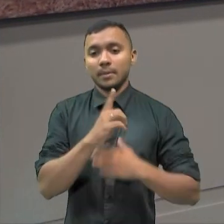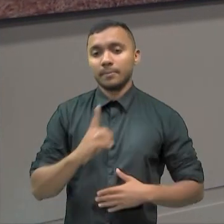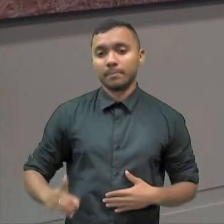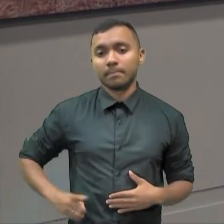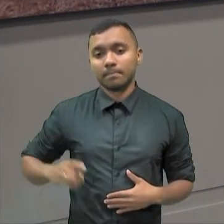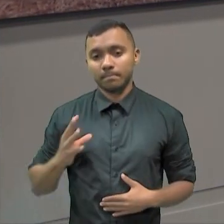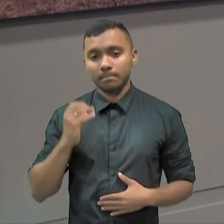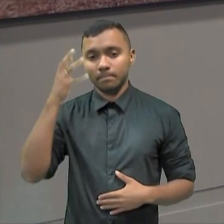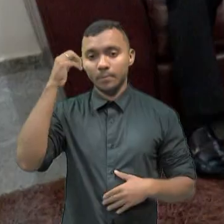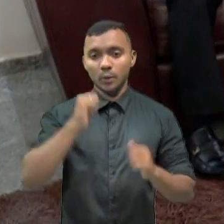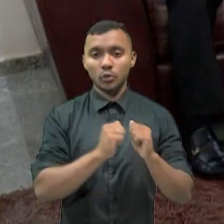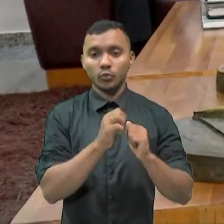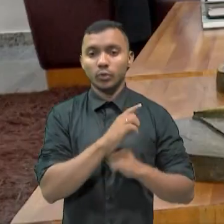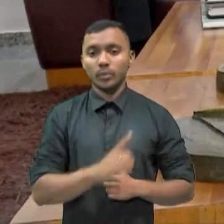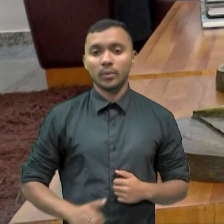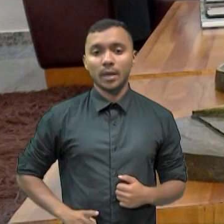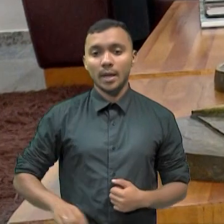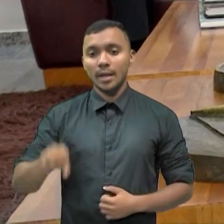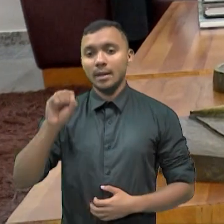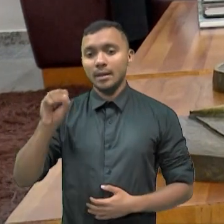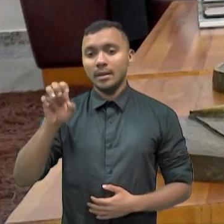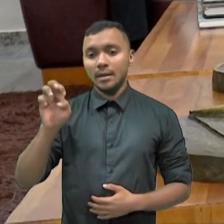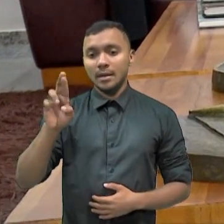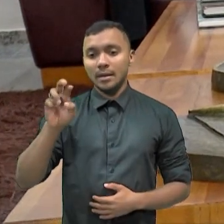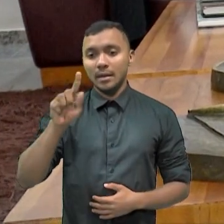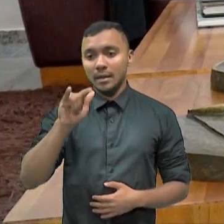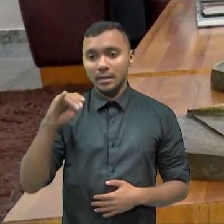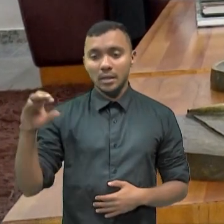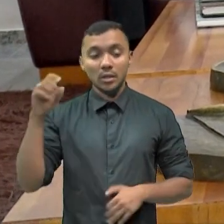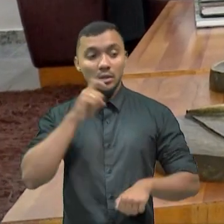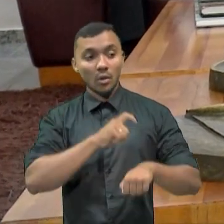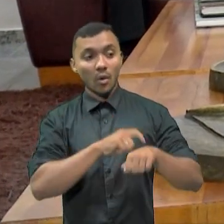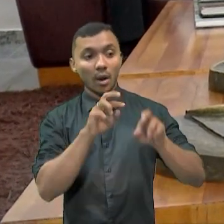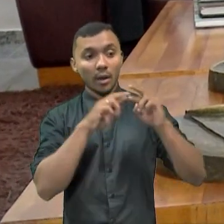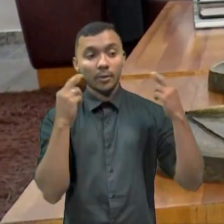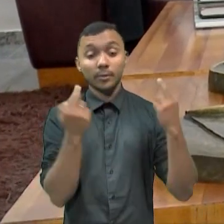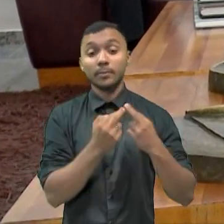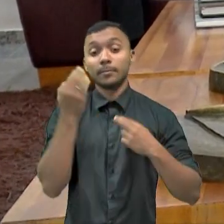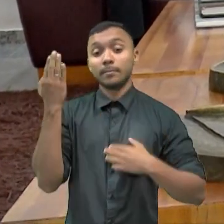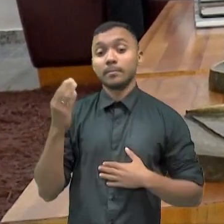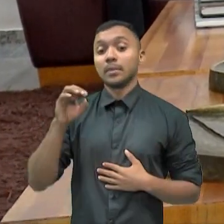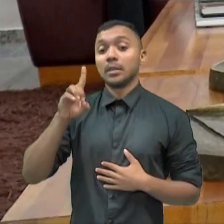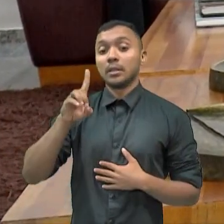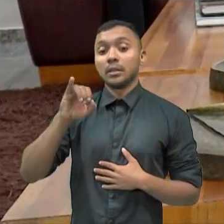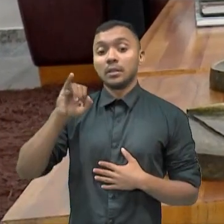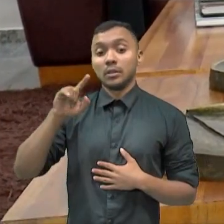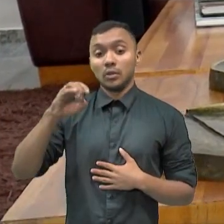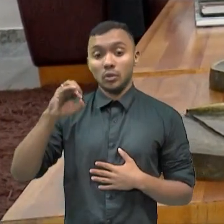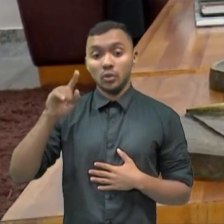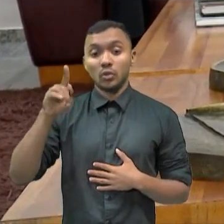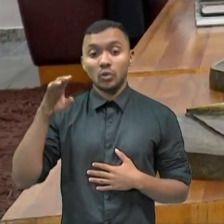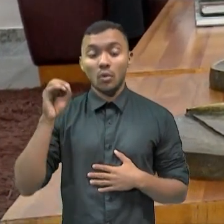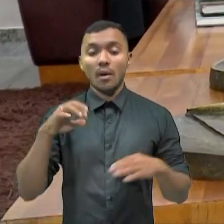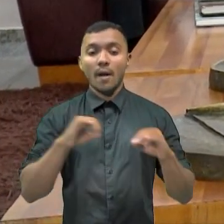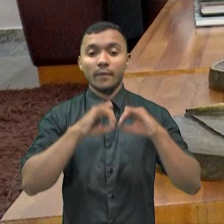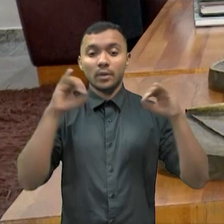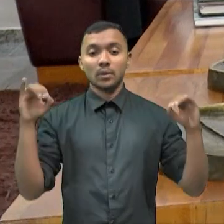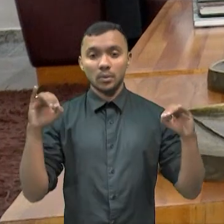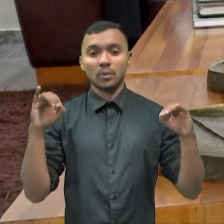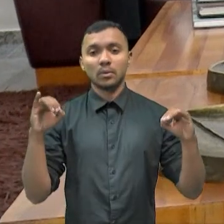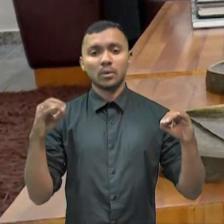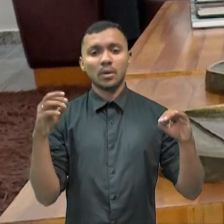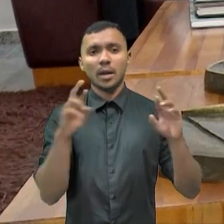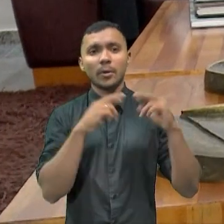pelo deputado Sérgio Aguiar. Durante o encontro, Diogo Moraes afirmou que a 26ª Conferência da União Nacional